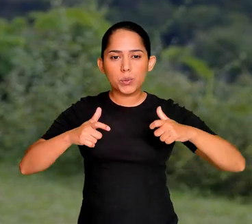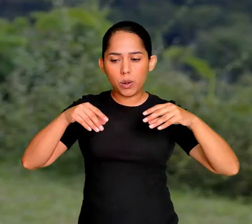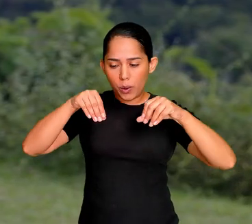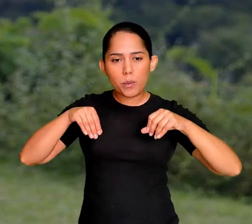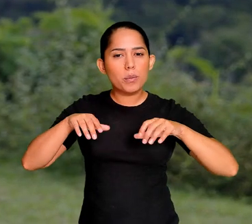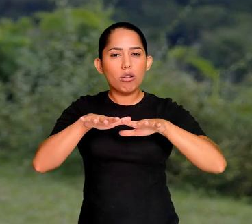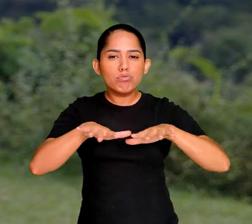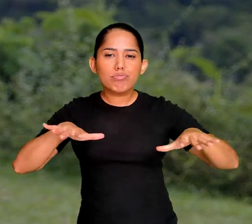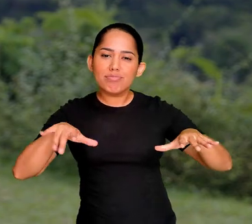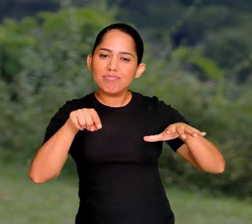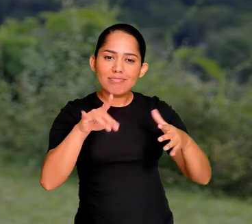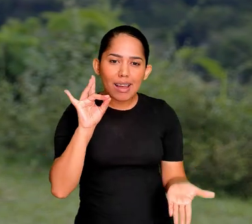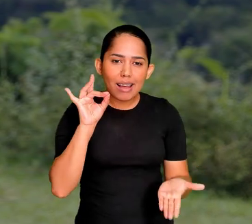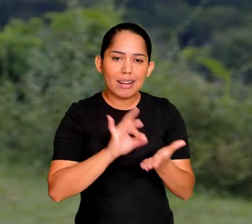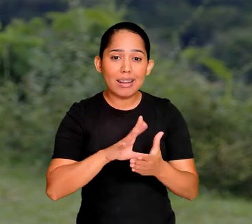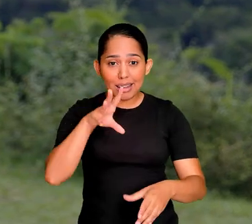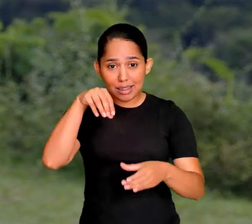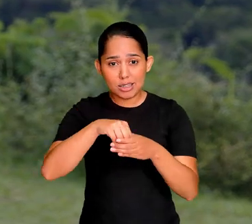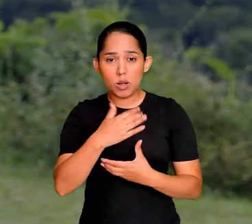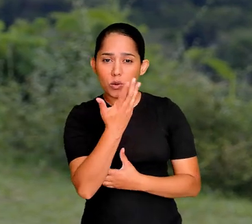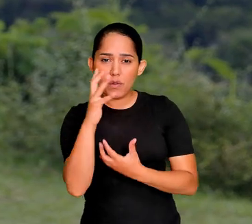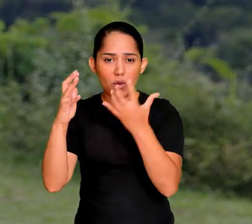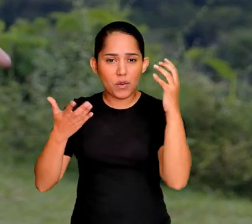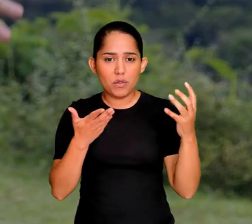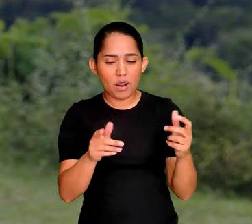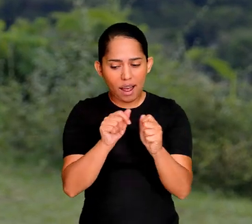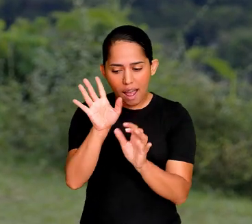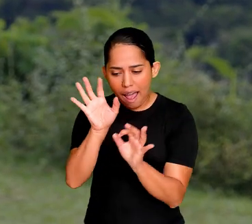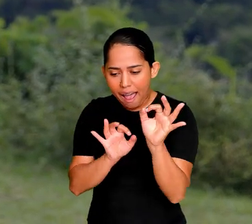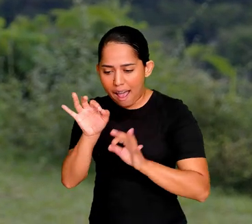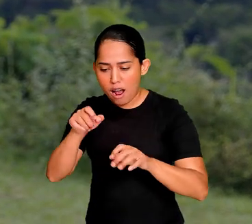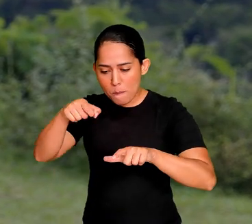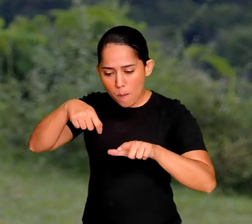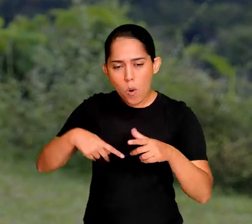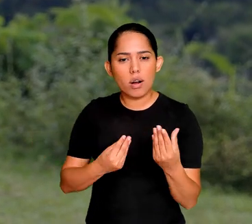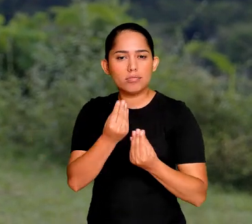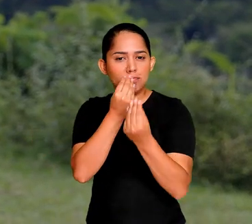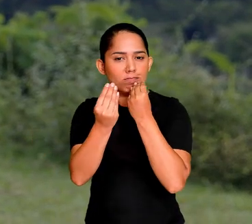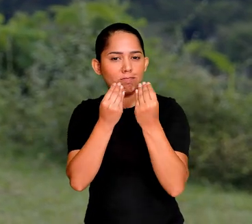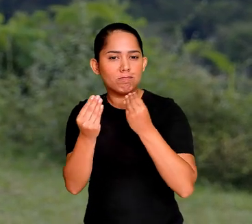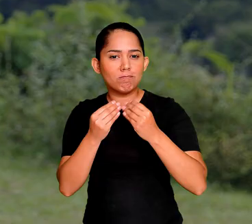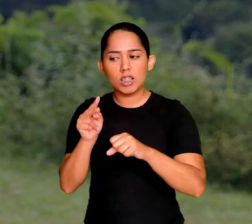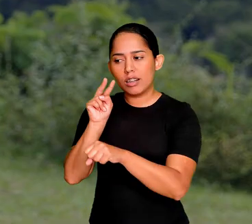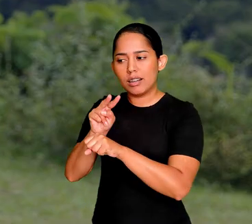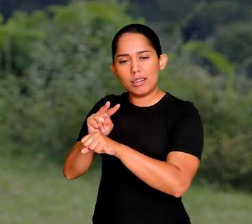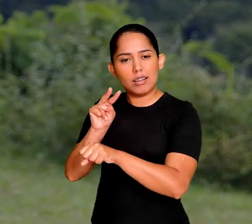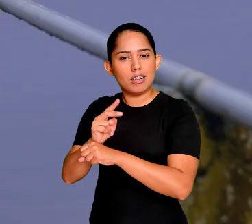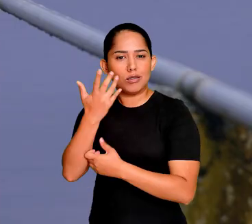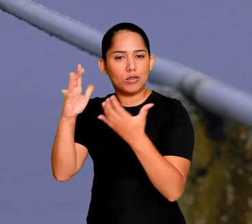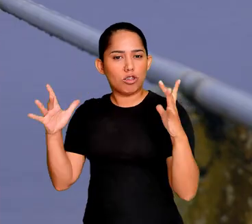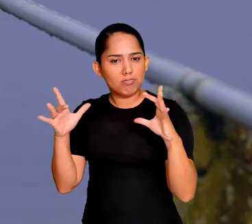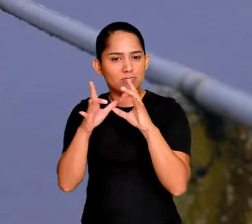de um terreno, de uma realidade dentro da floresta que você produz alimento, consorciando com a preservação da